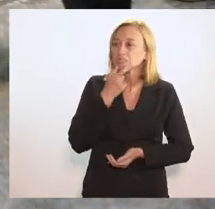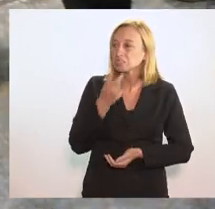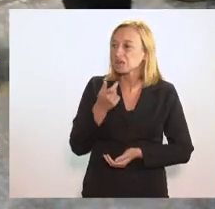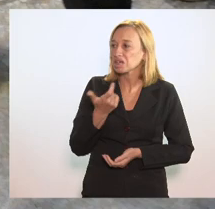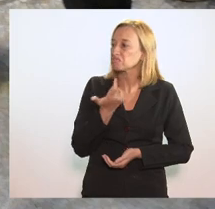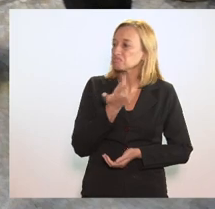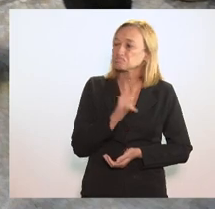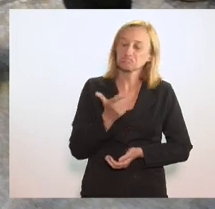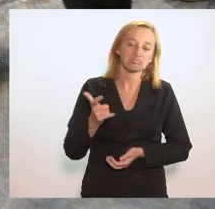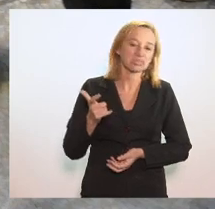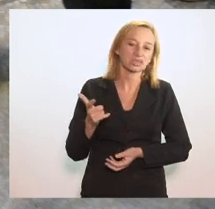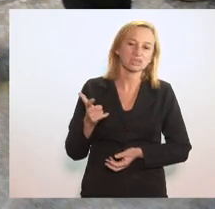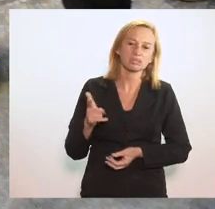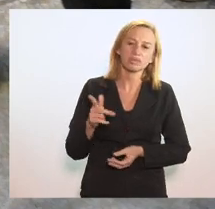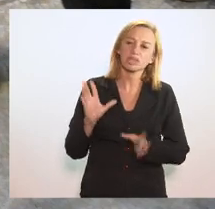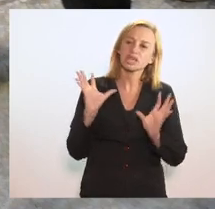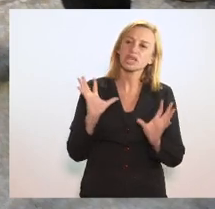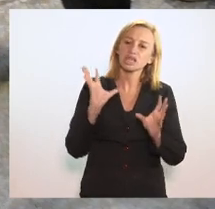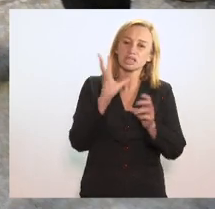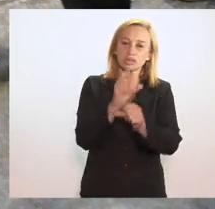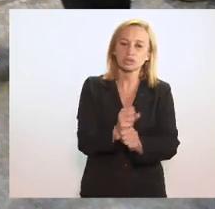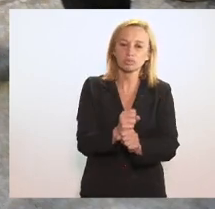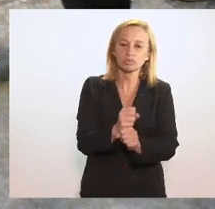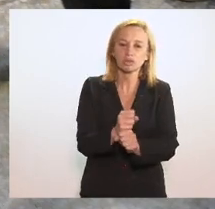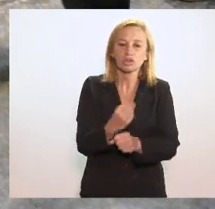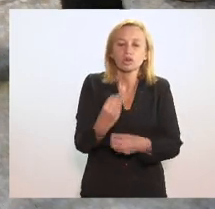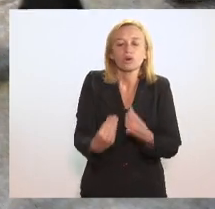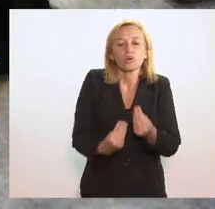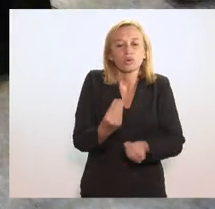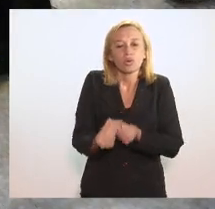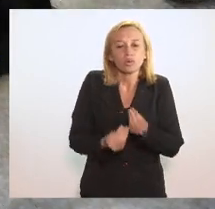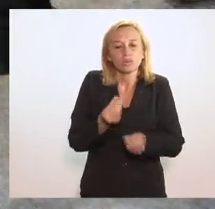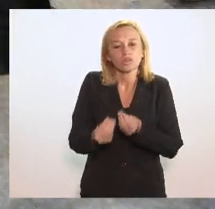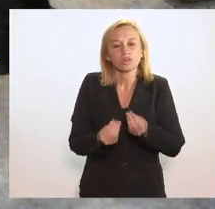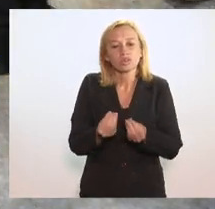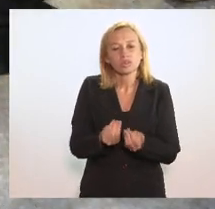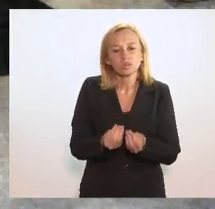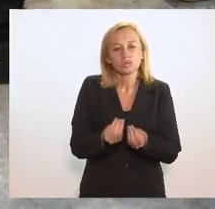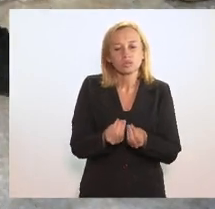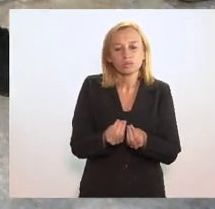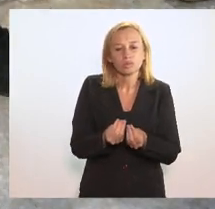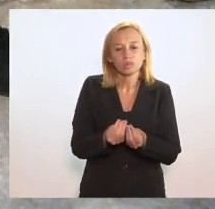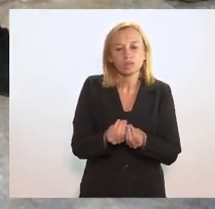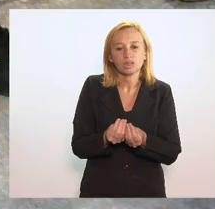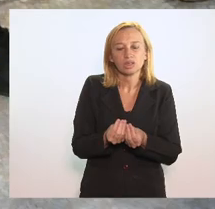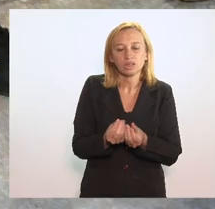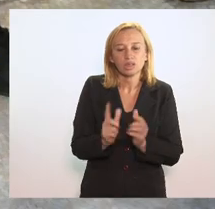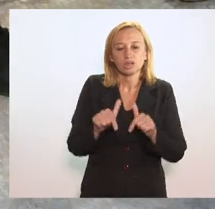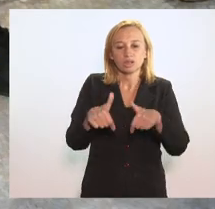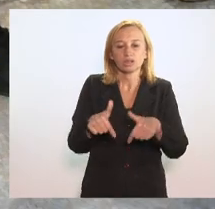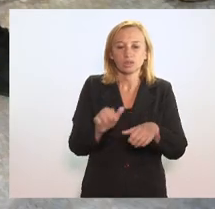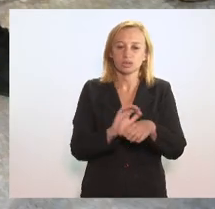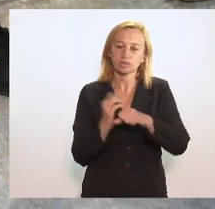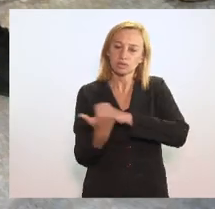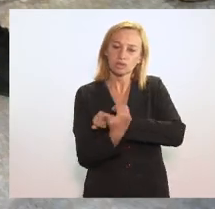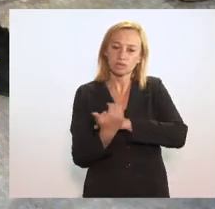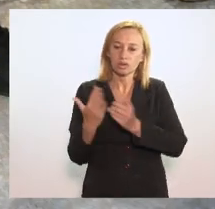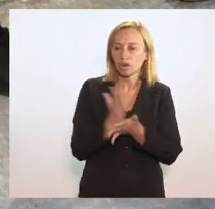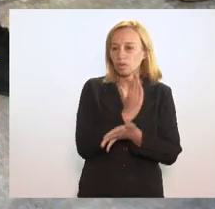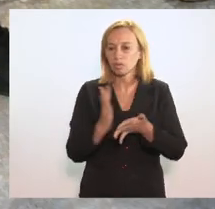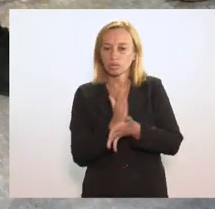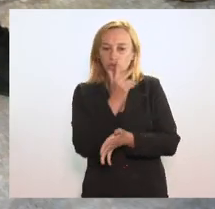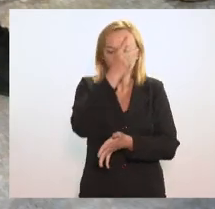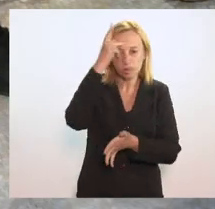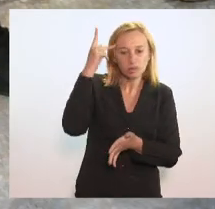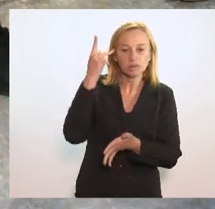palavras para poder definir a forma como tem sido tratada a Covid-19 por algumas pessoas, o